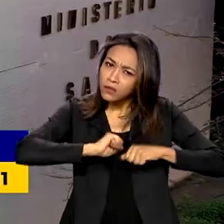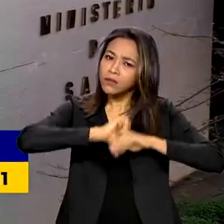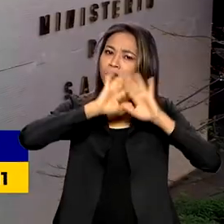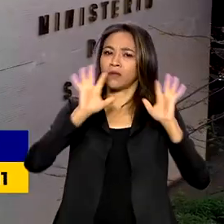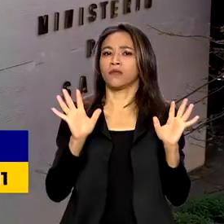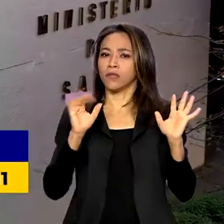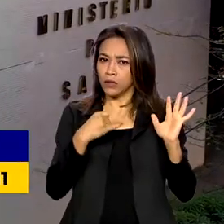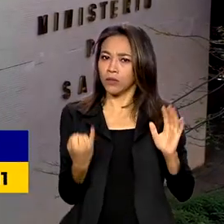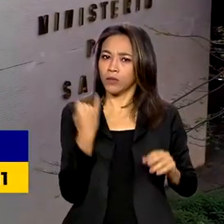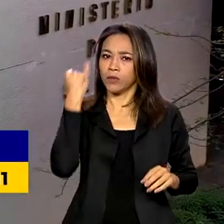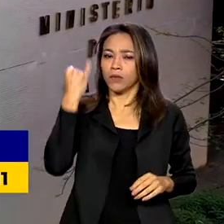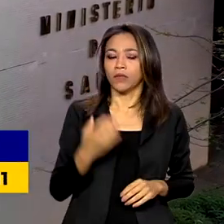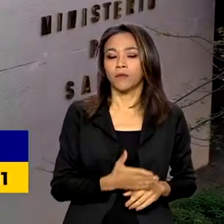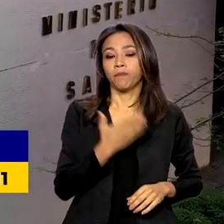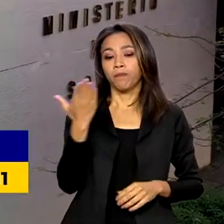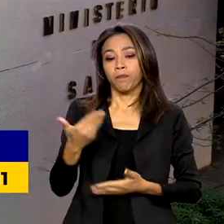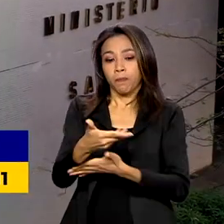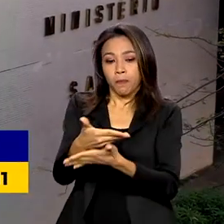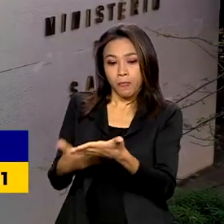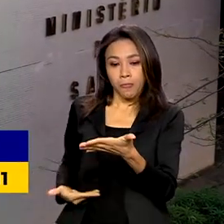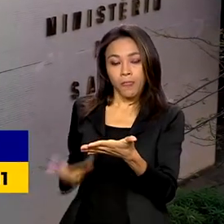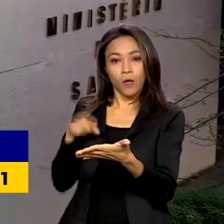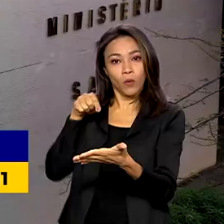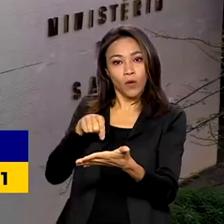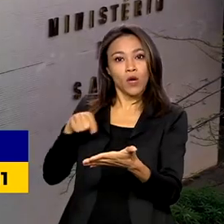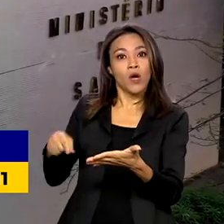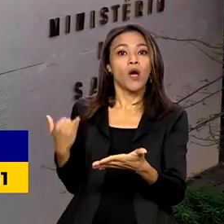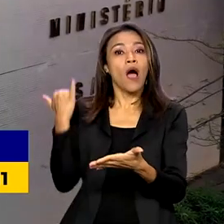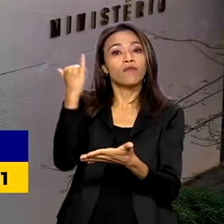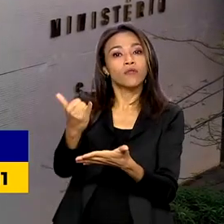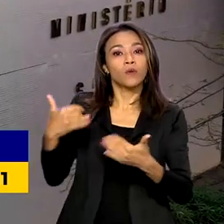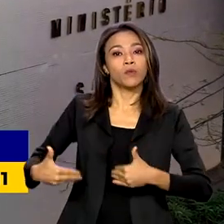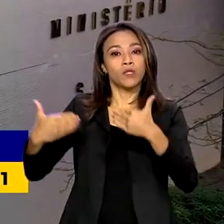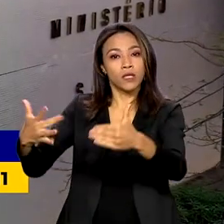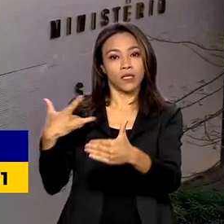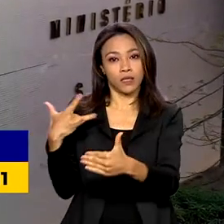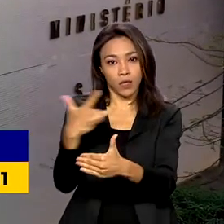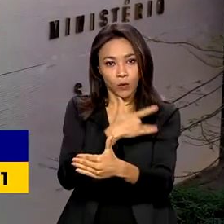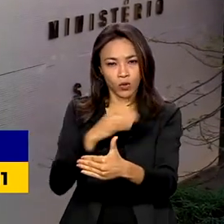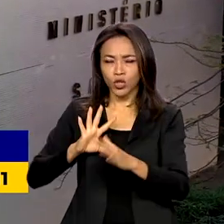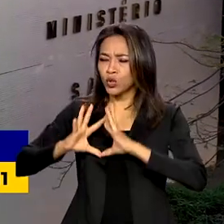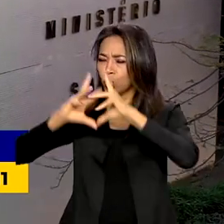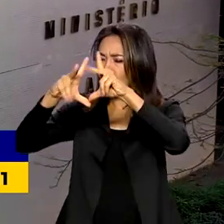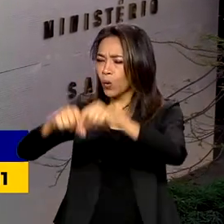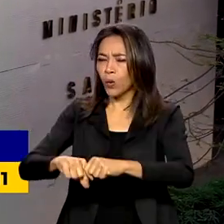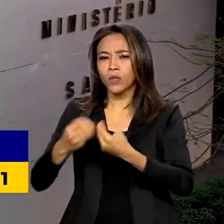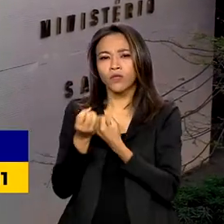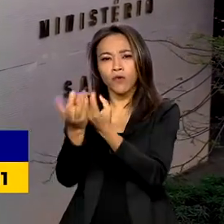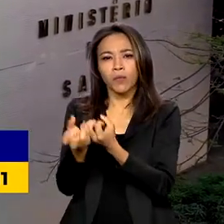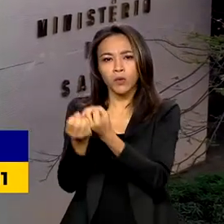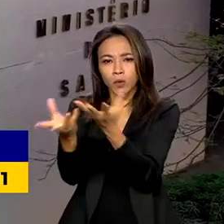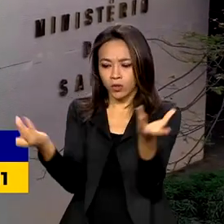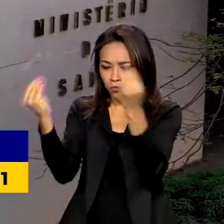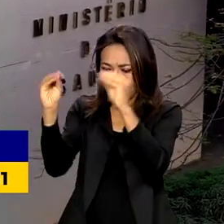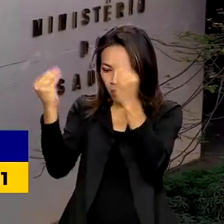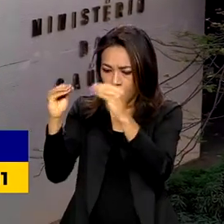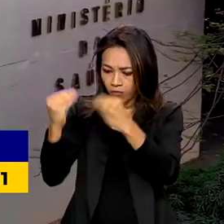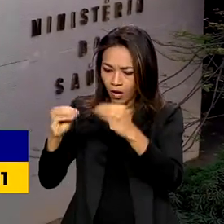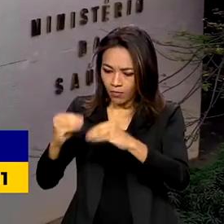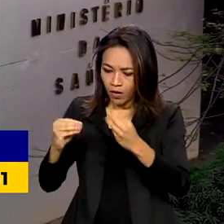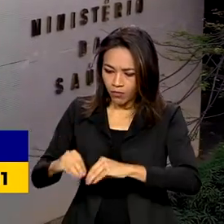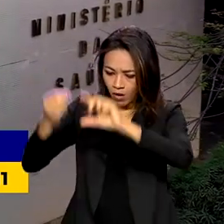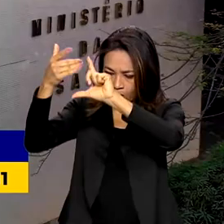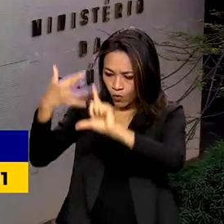por meio de nota Ministério da Saúde informou que todas as informações inseridas no sistema de registro de